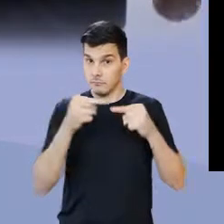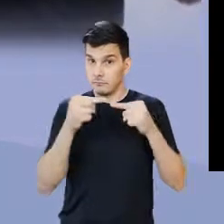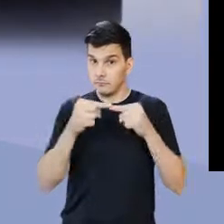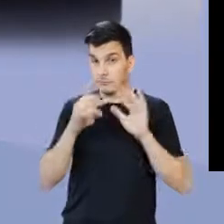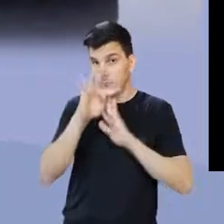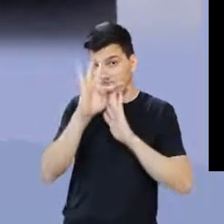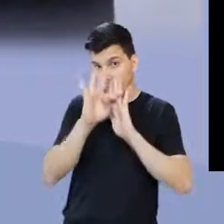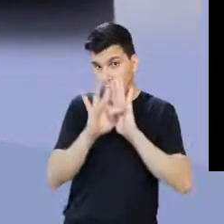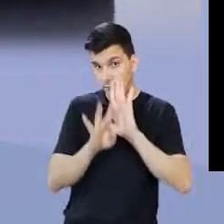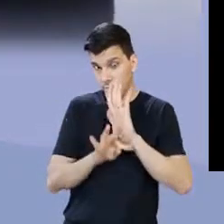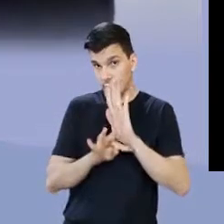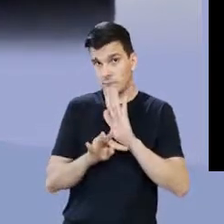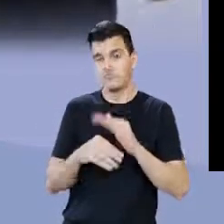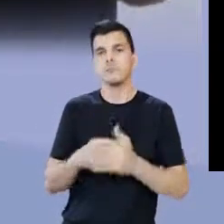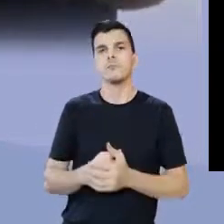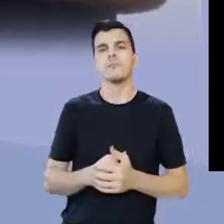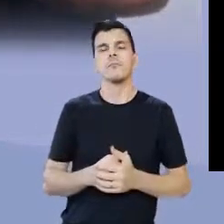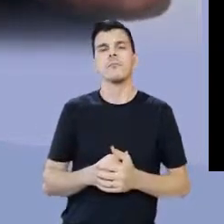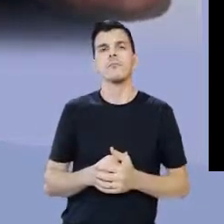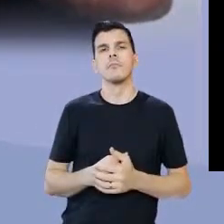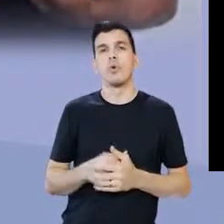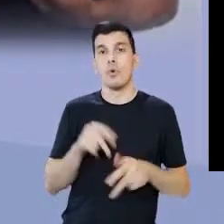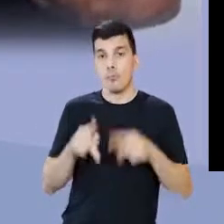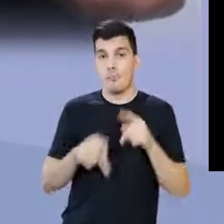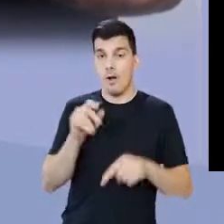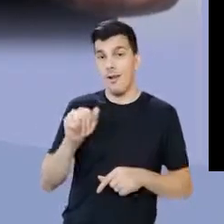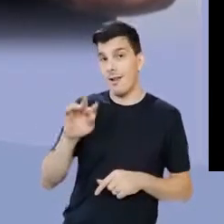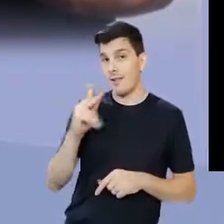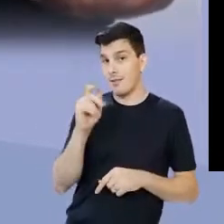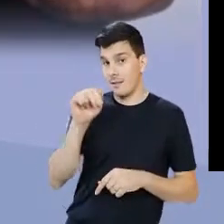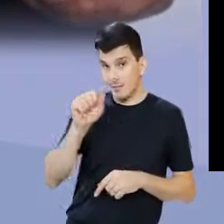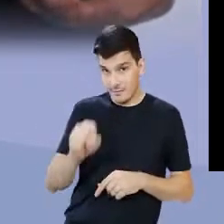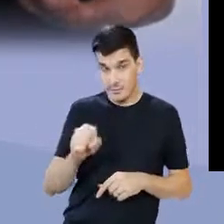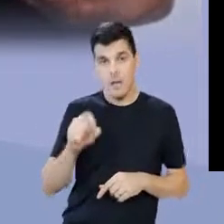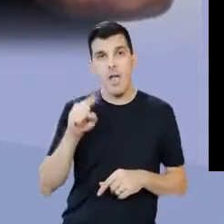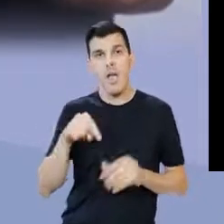o texto, a atuação política dos cidadãos atenienses na